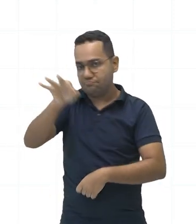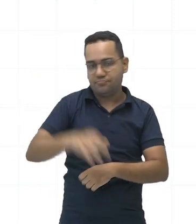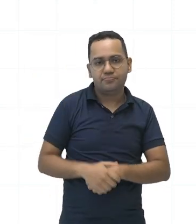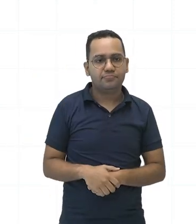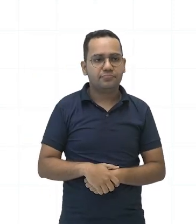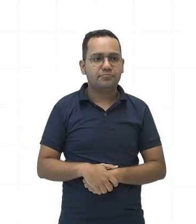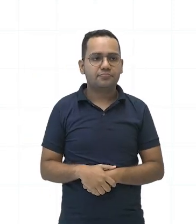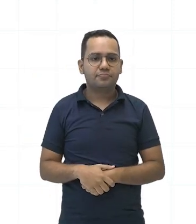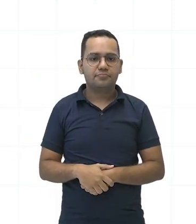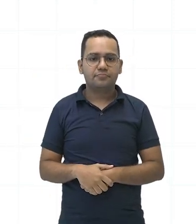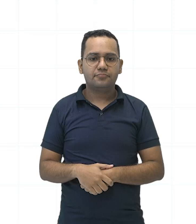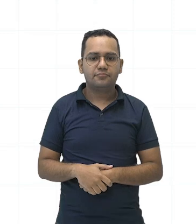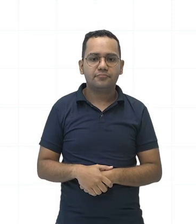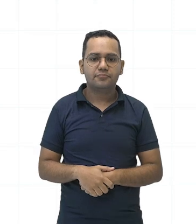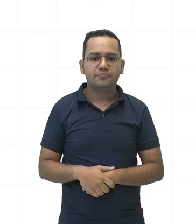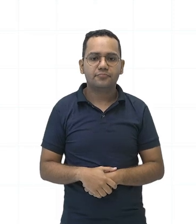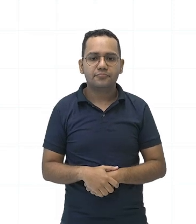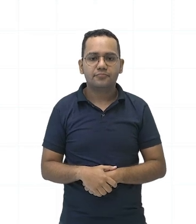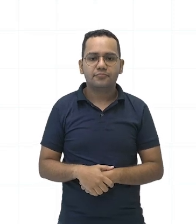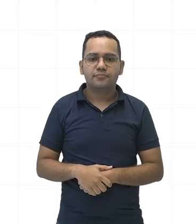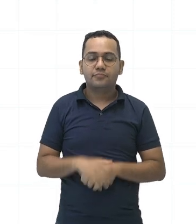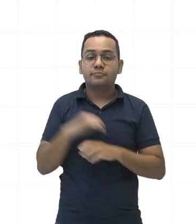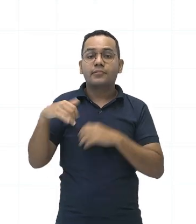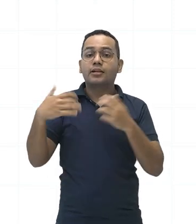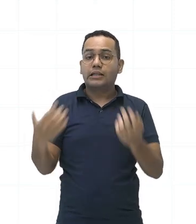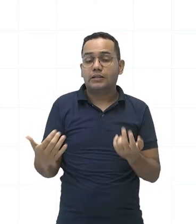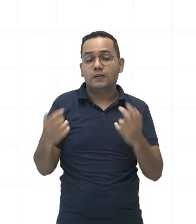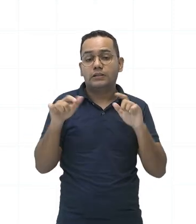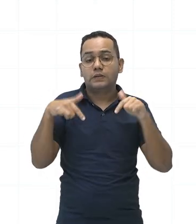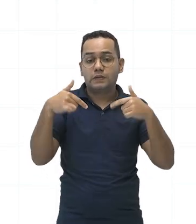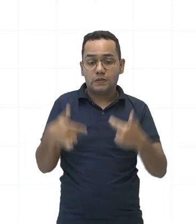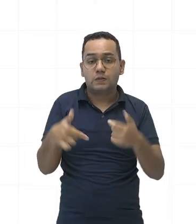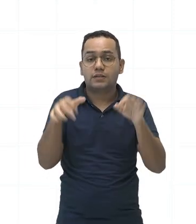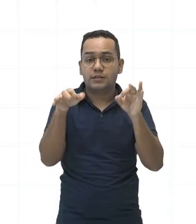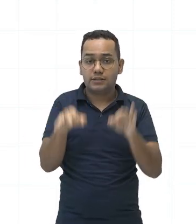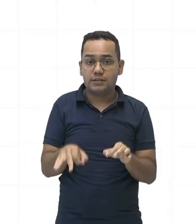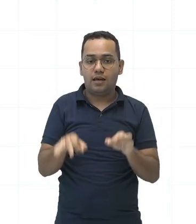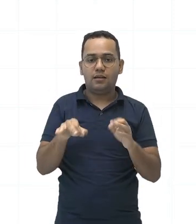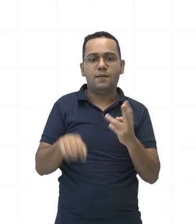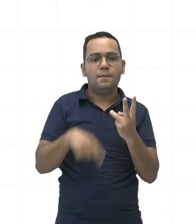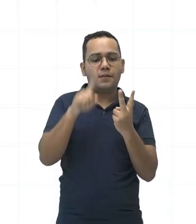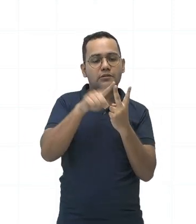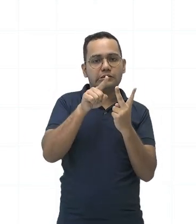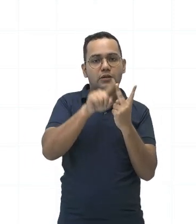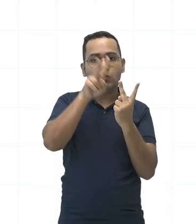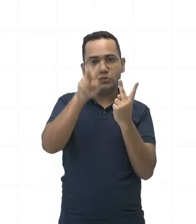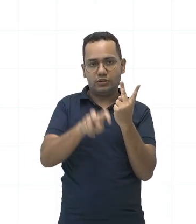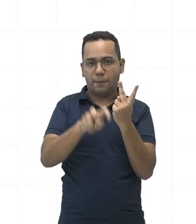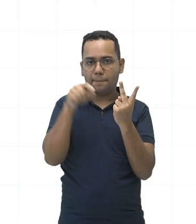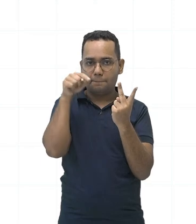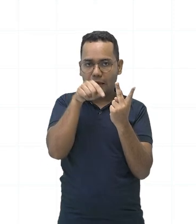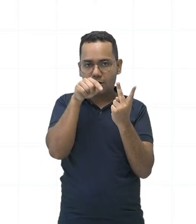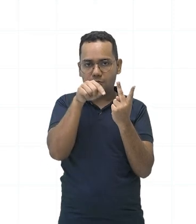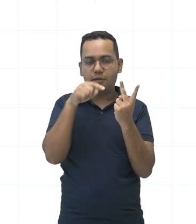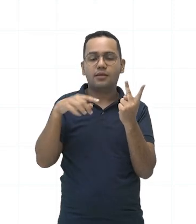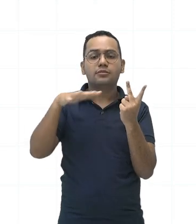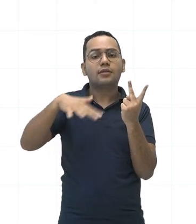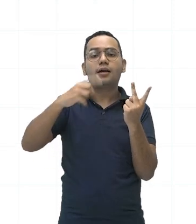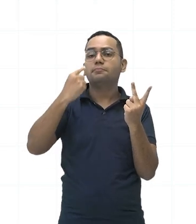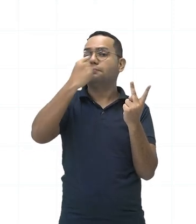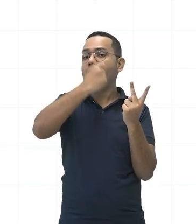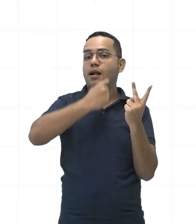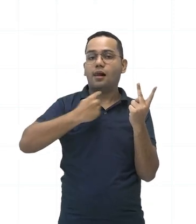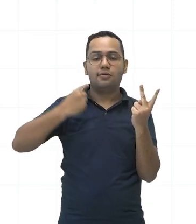esses são os primeiros socorros que nós devemos tomar, os primeiros cuidados em relação ao traumatismo de boca e